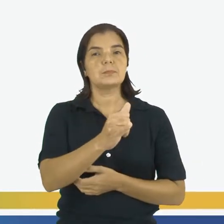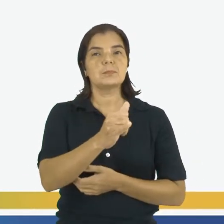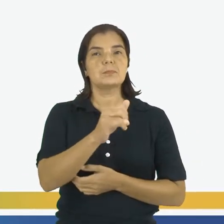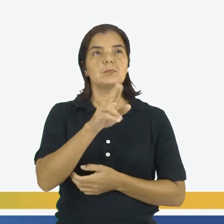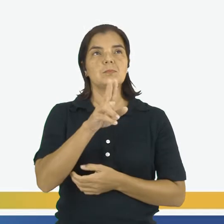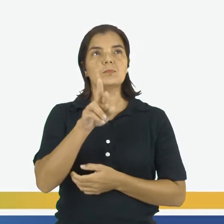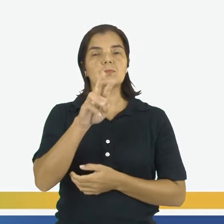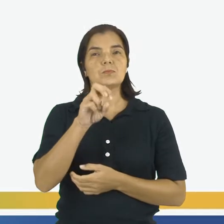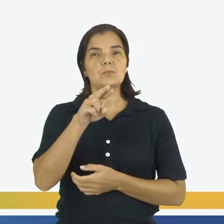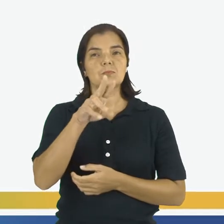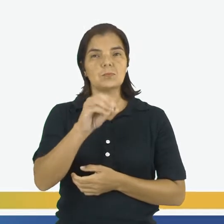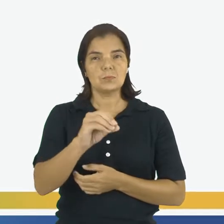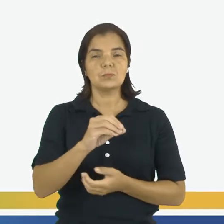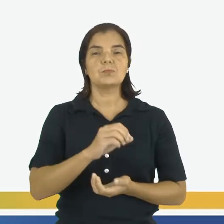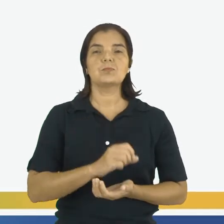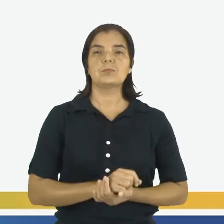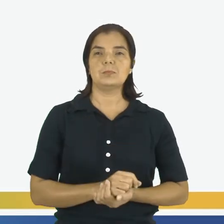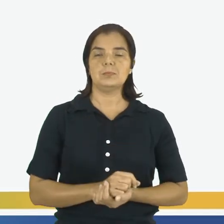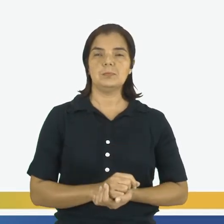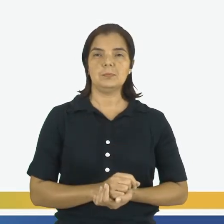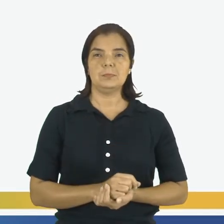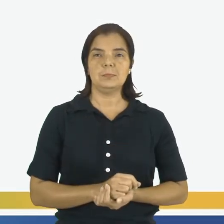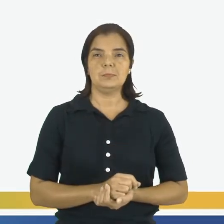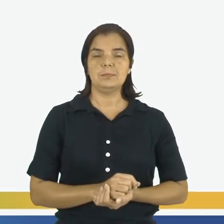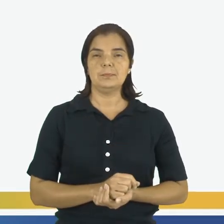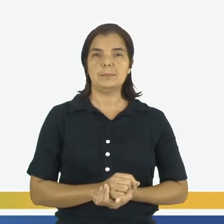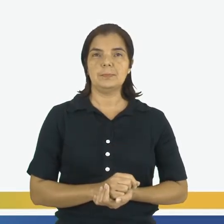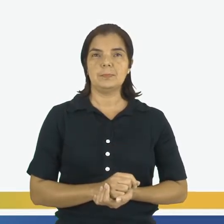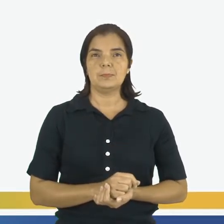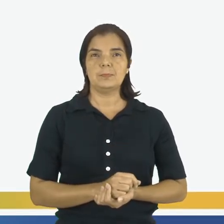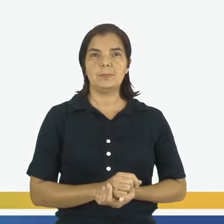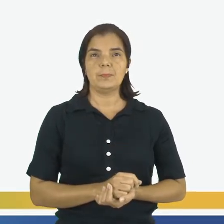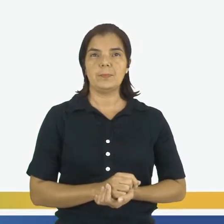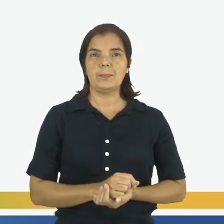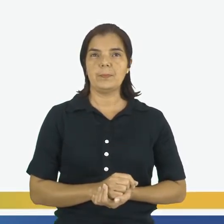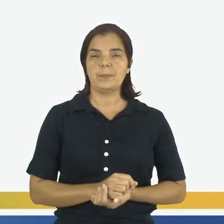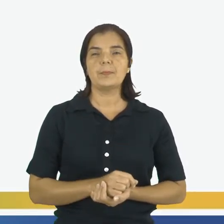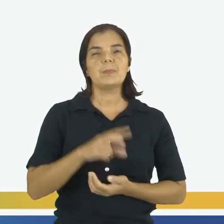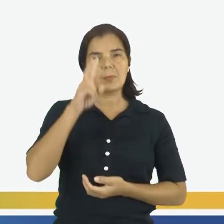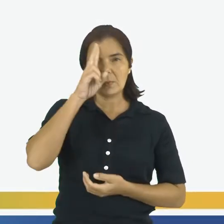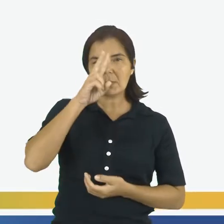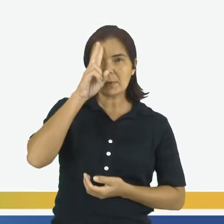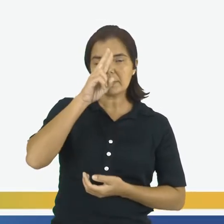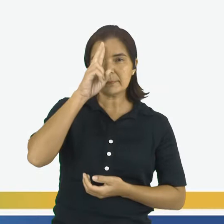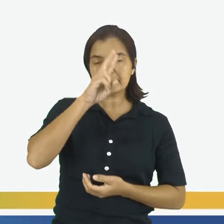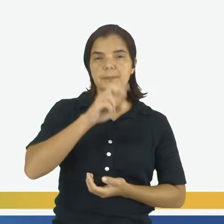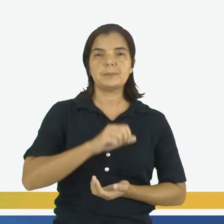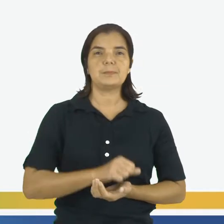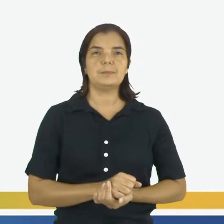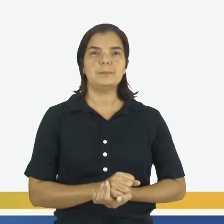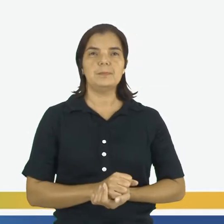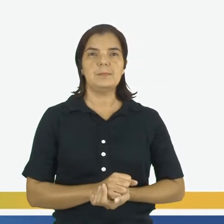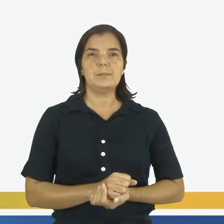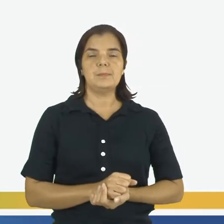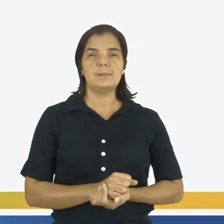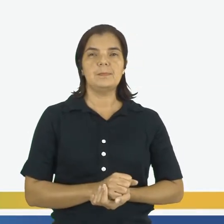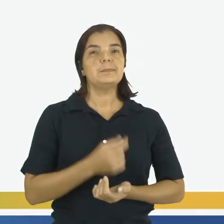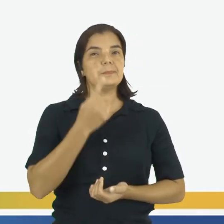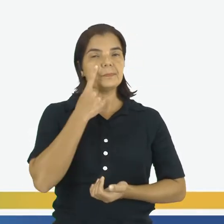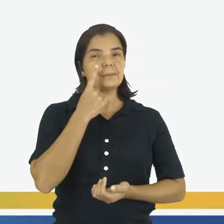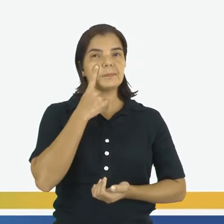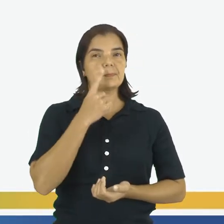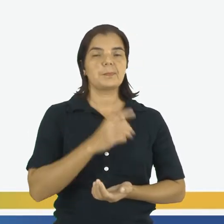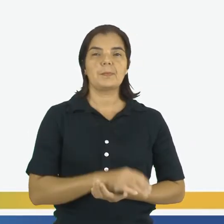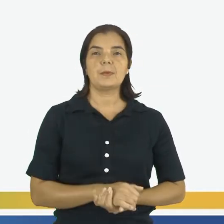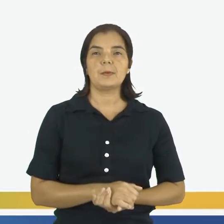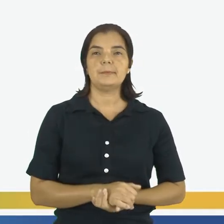gerada a partir de urânio? Você lembra? Vamos lá conferir